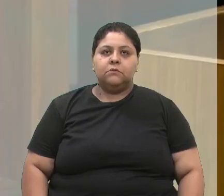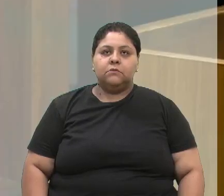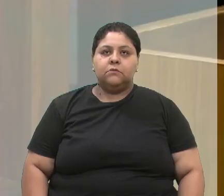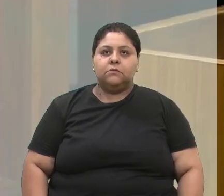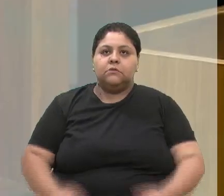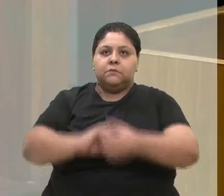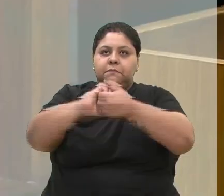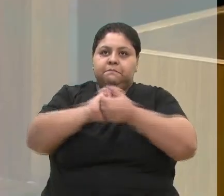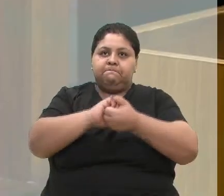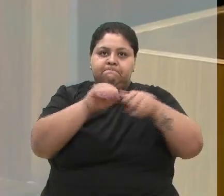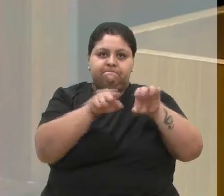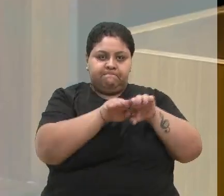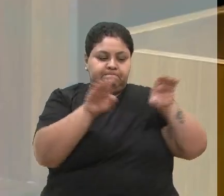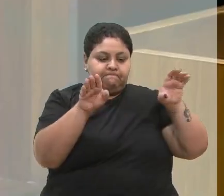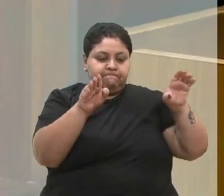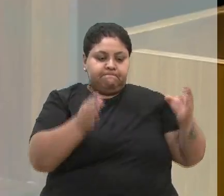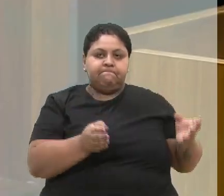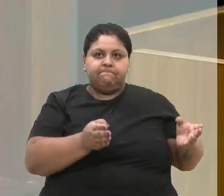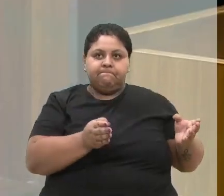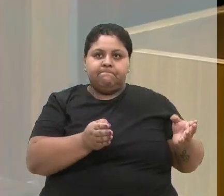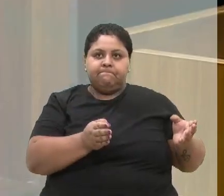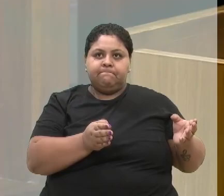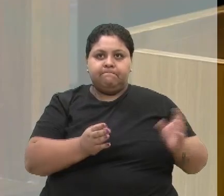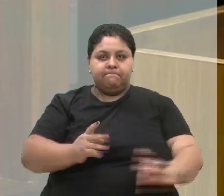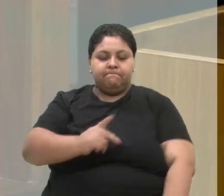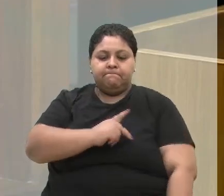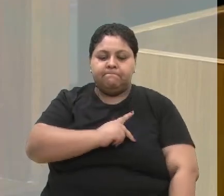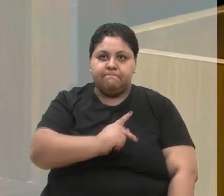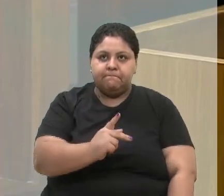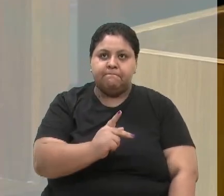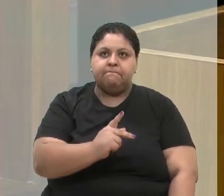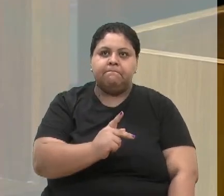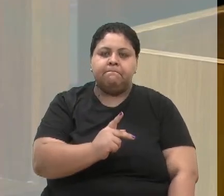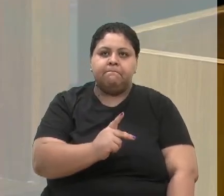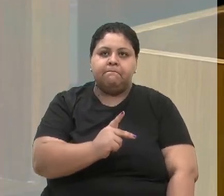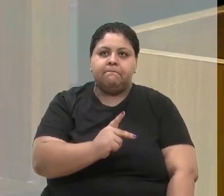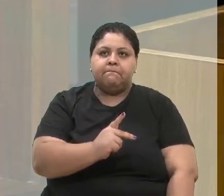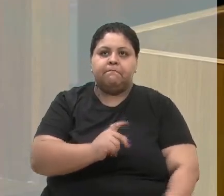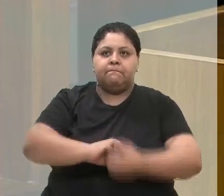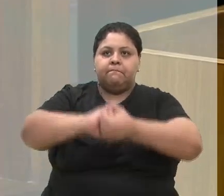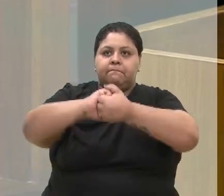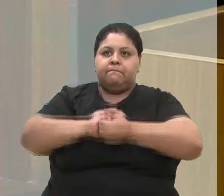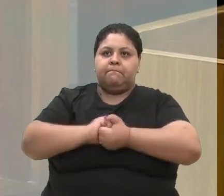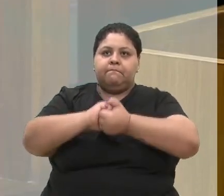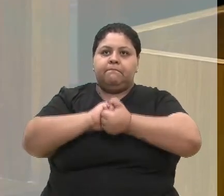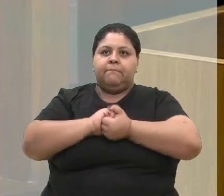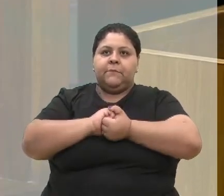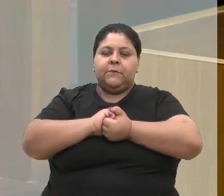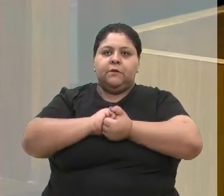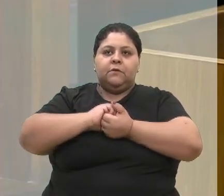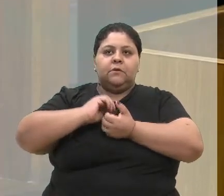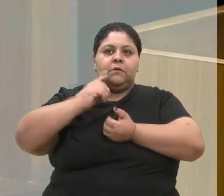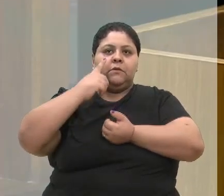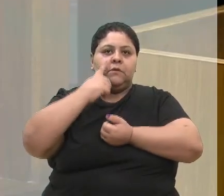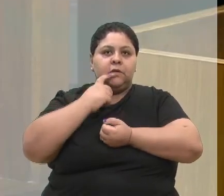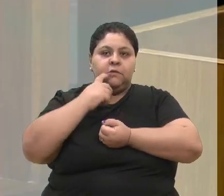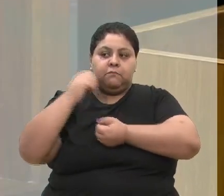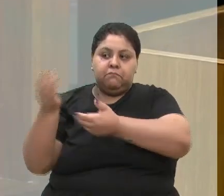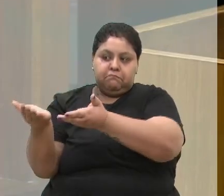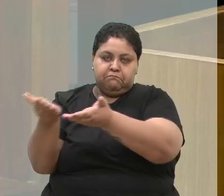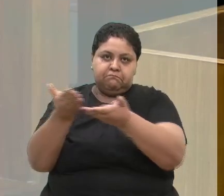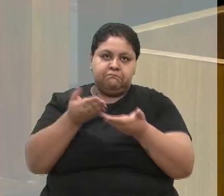Cumprimento a mesa, a senhora presidente, cumprimento a Rose Frigeri pelo